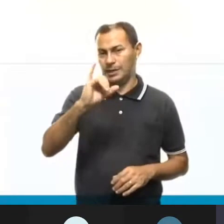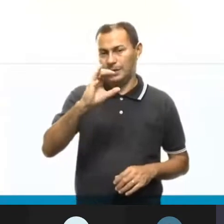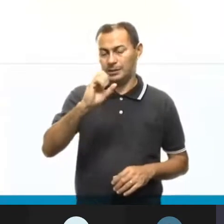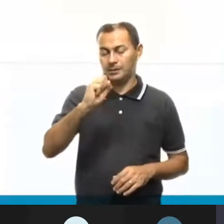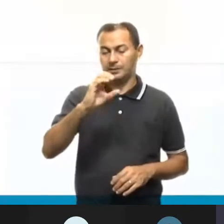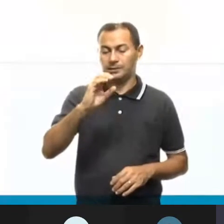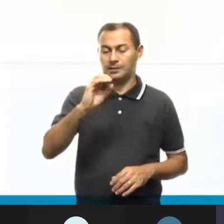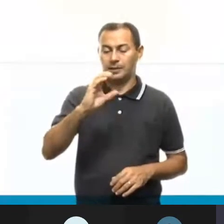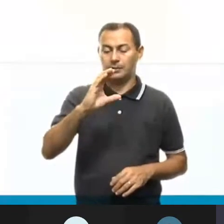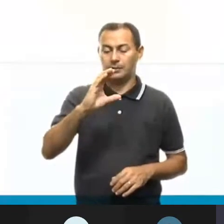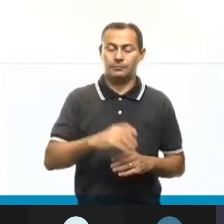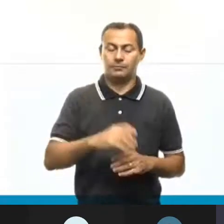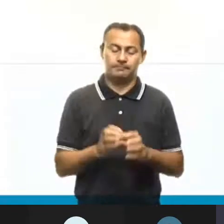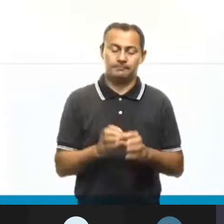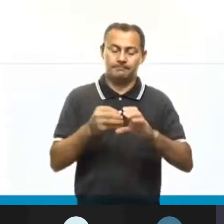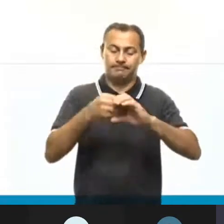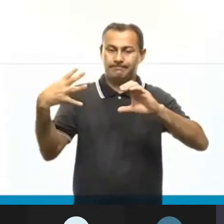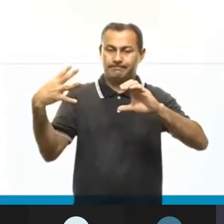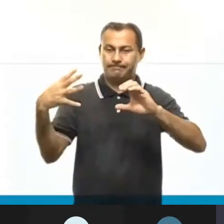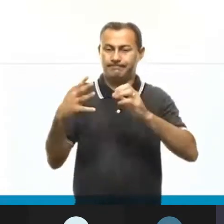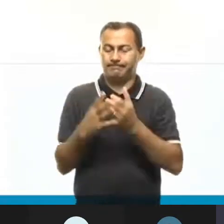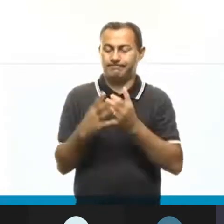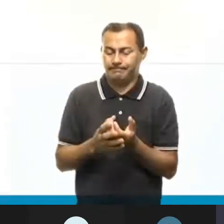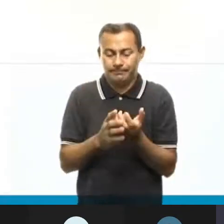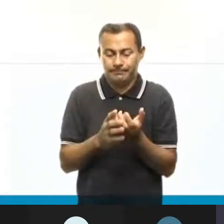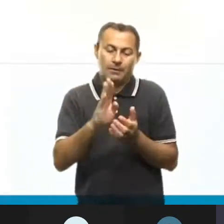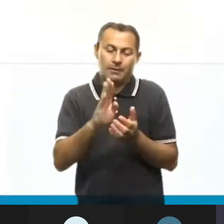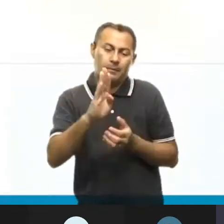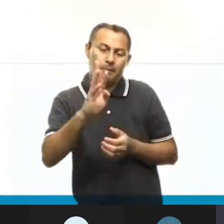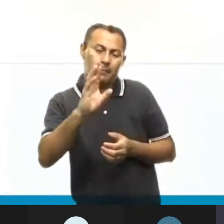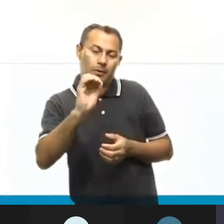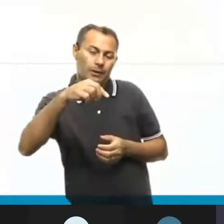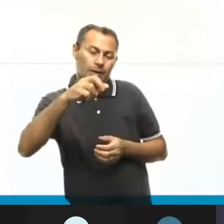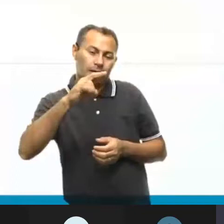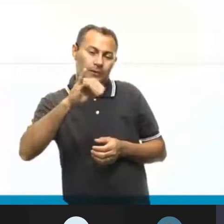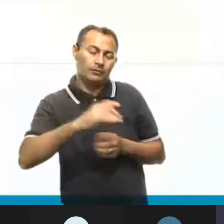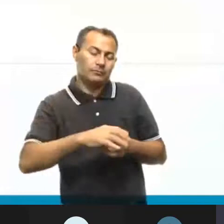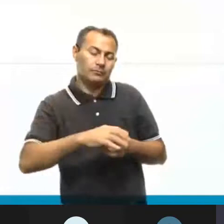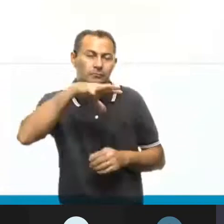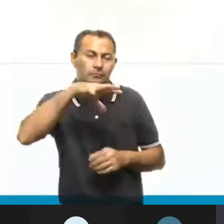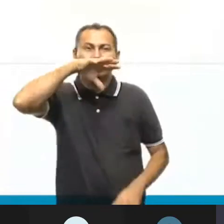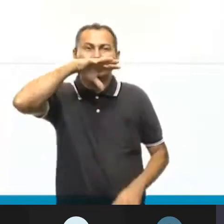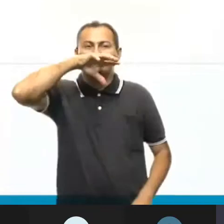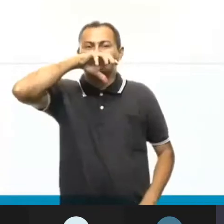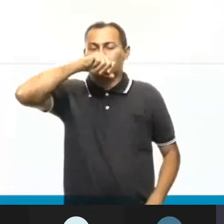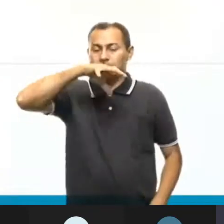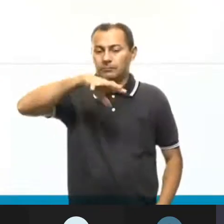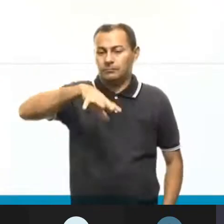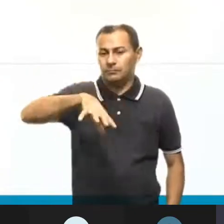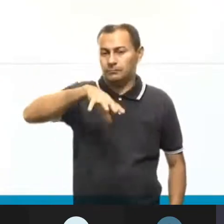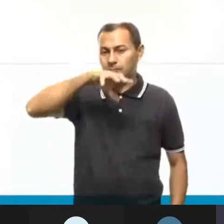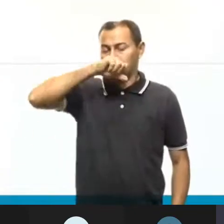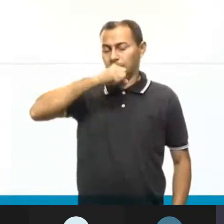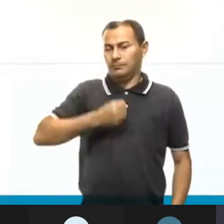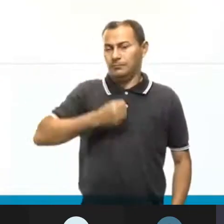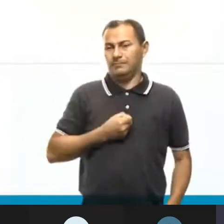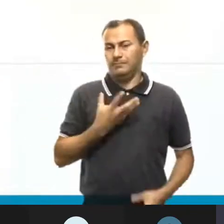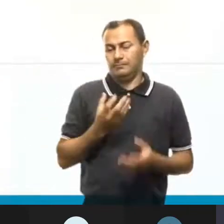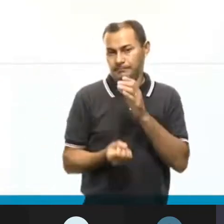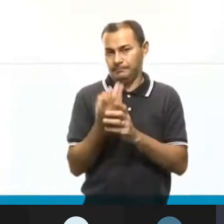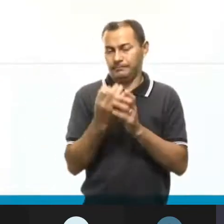alveolar. Okay? Então, essas são as características dos bronquíolos respiratórios e como, né, nós temos